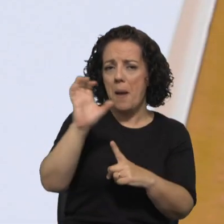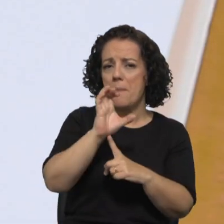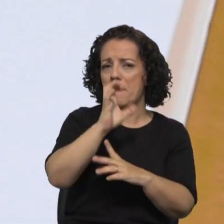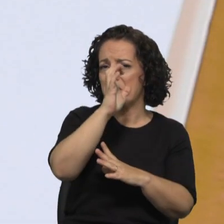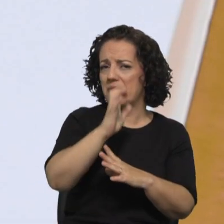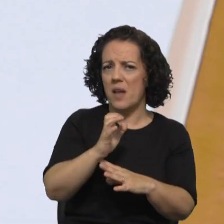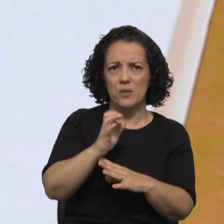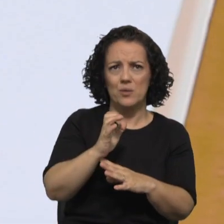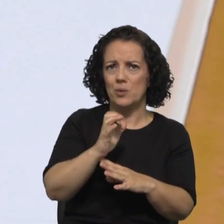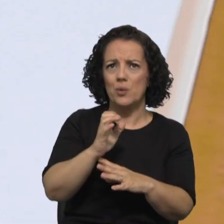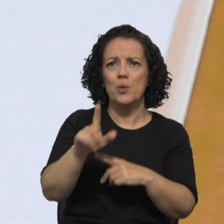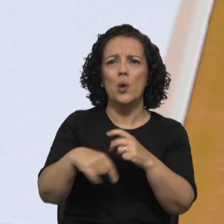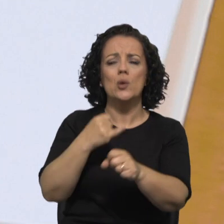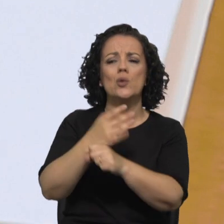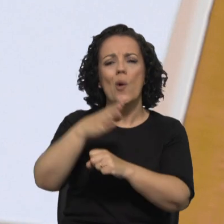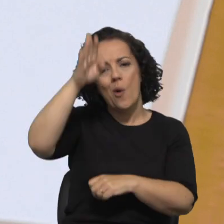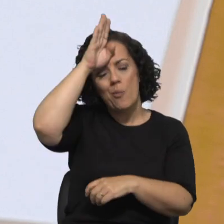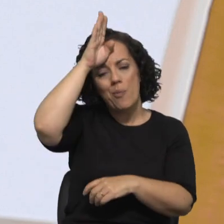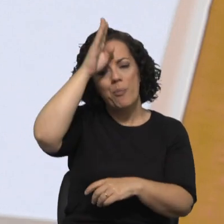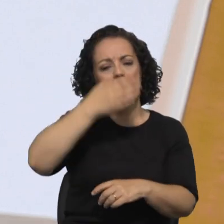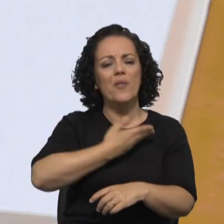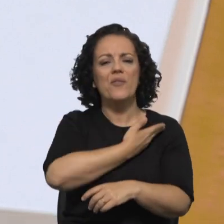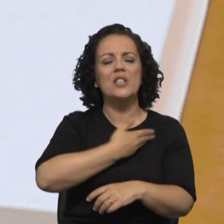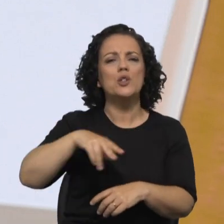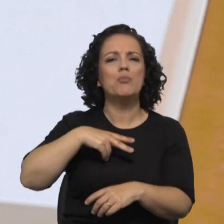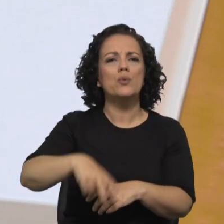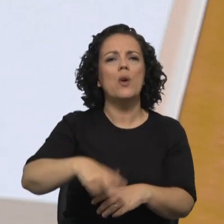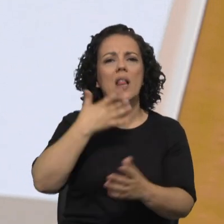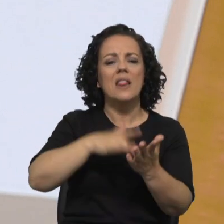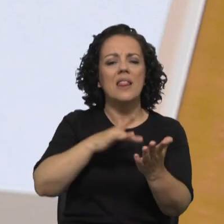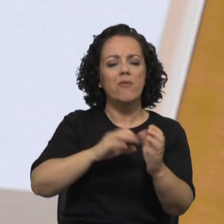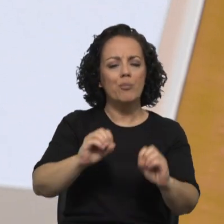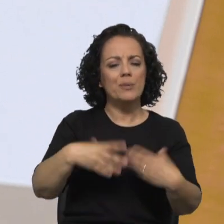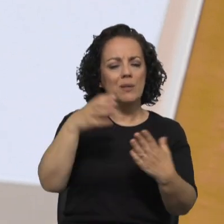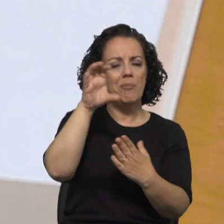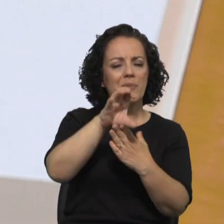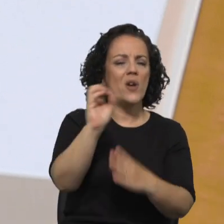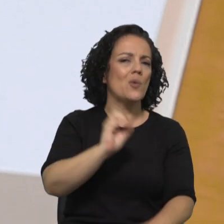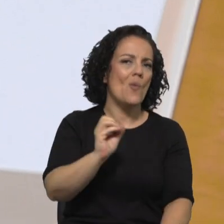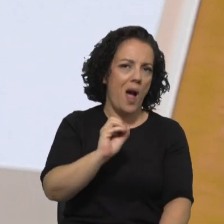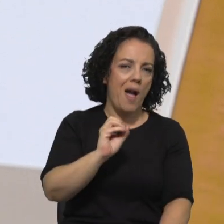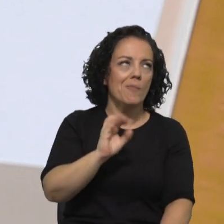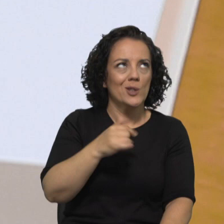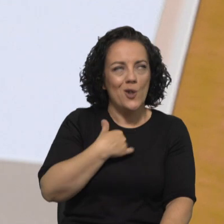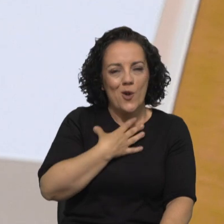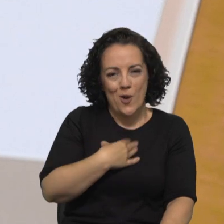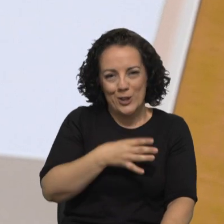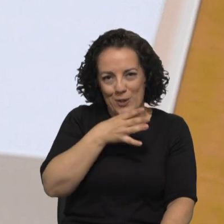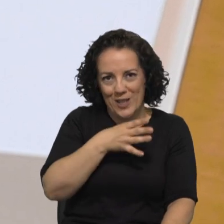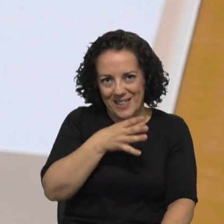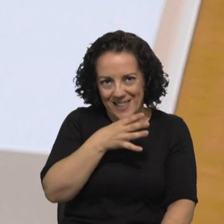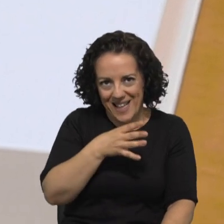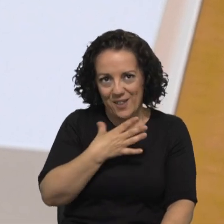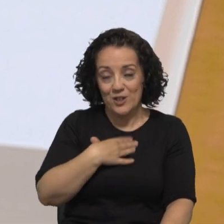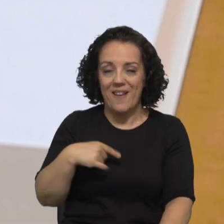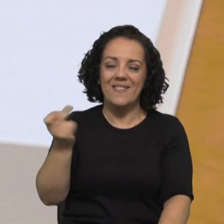há prefácios do Papa Francisco em Portugal. Tipo, eu gosto de contar assim, eu acho que eu também gostava que aparecesse aqui o seu